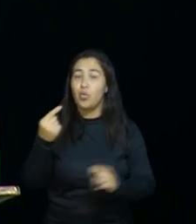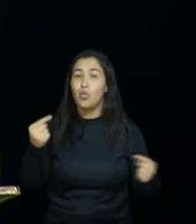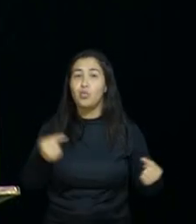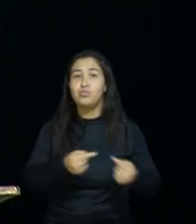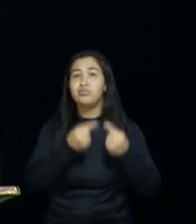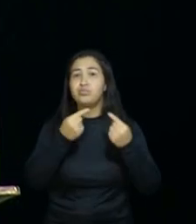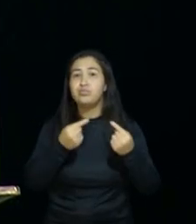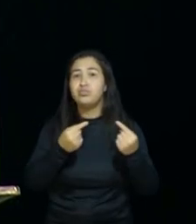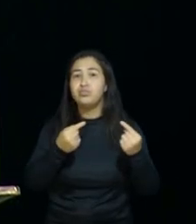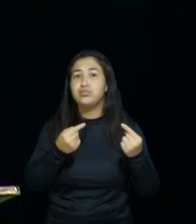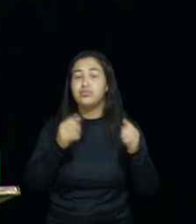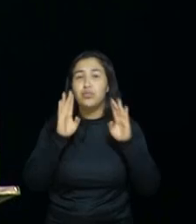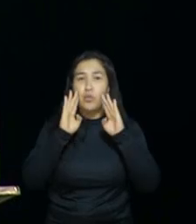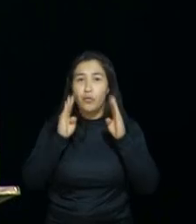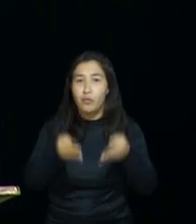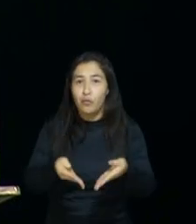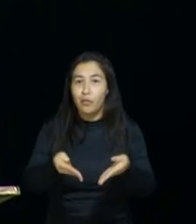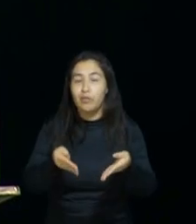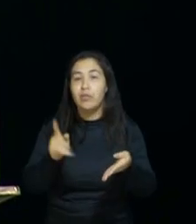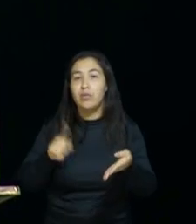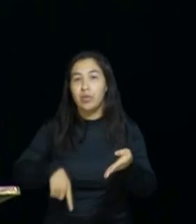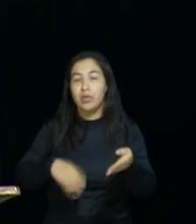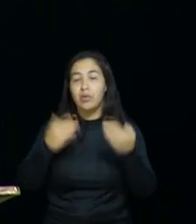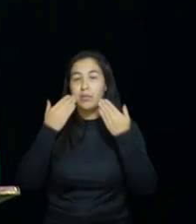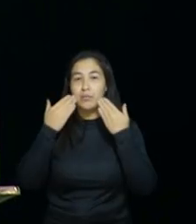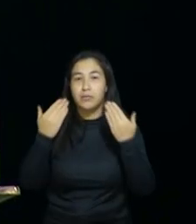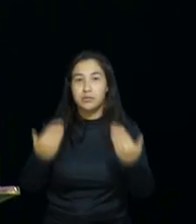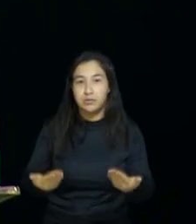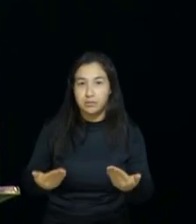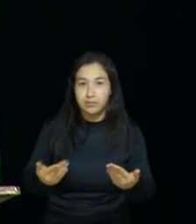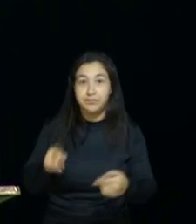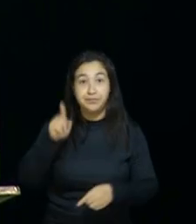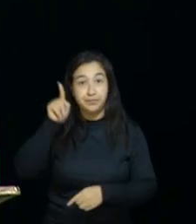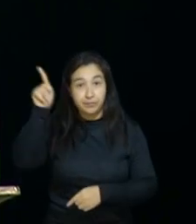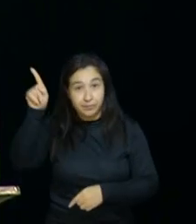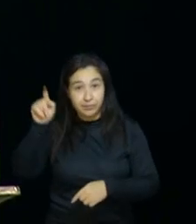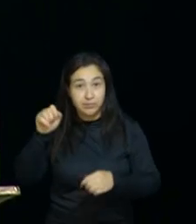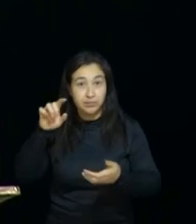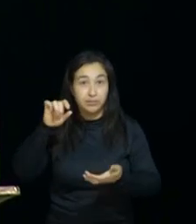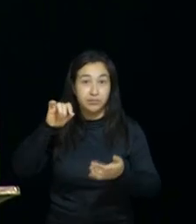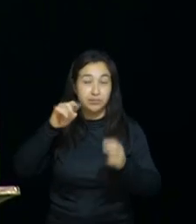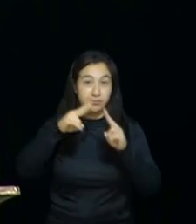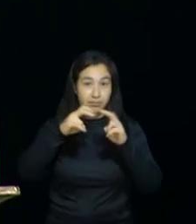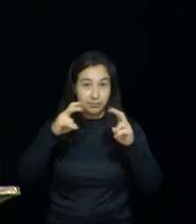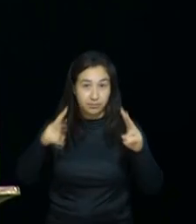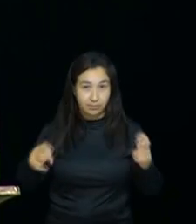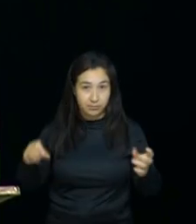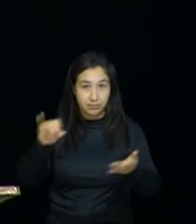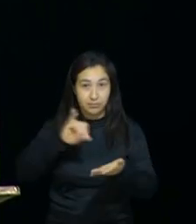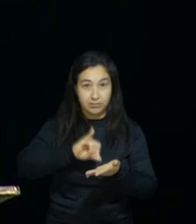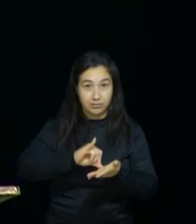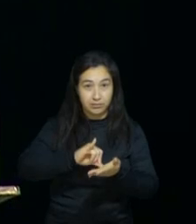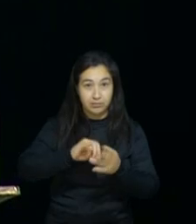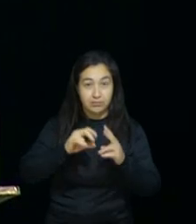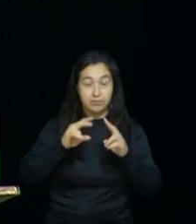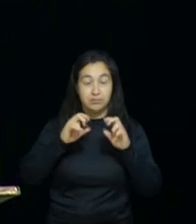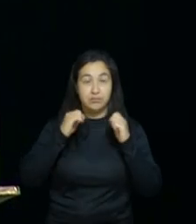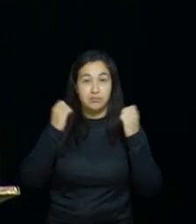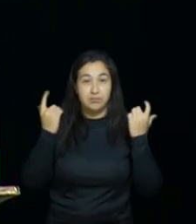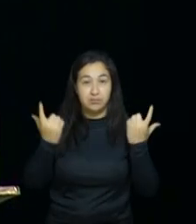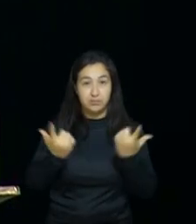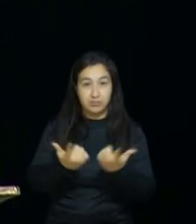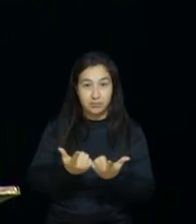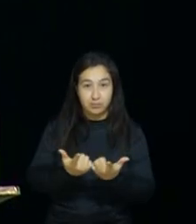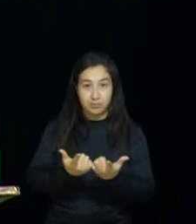é mostrar lá na Assembleia Legislativa a importância que tem o Blumenau e o